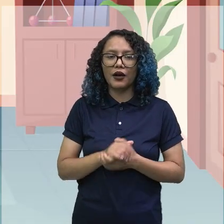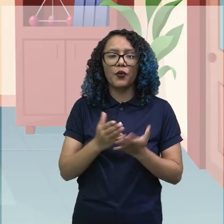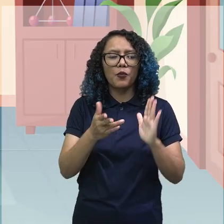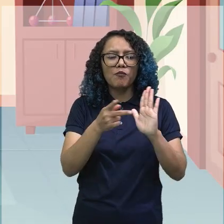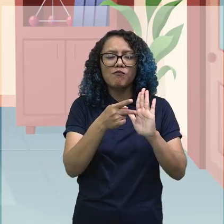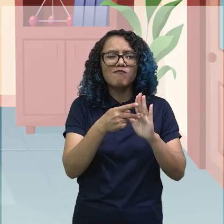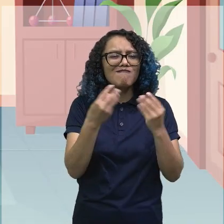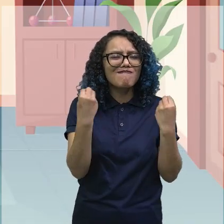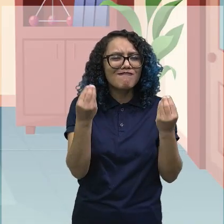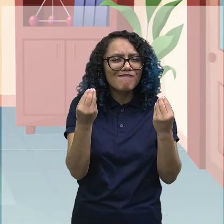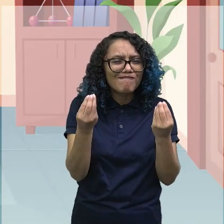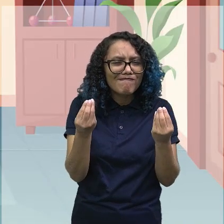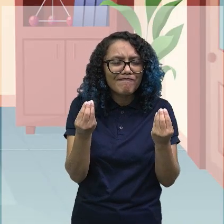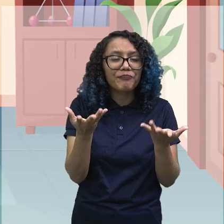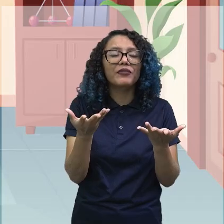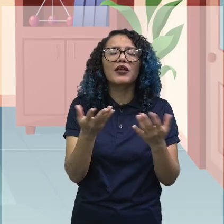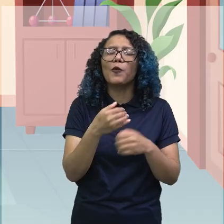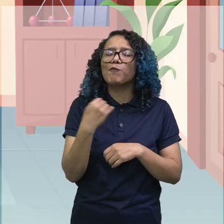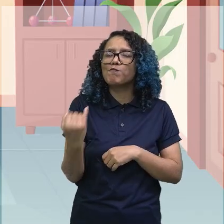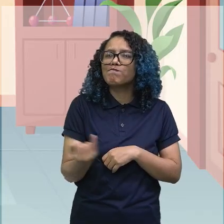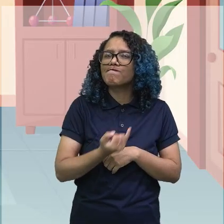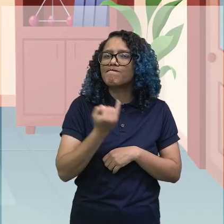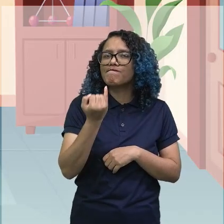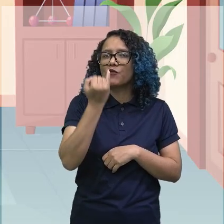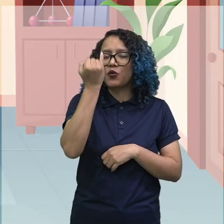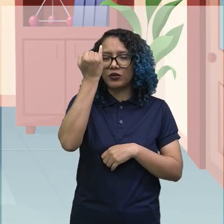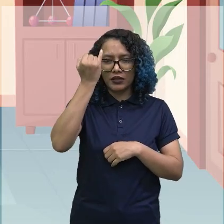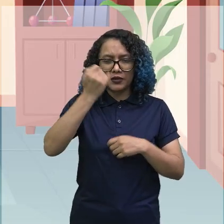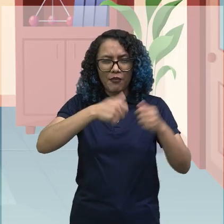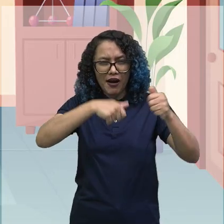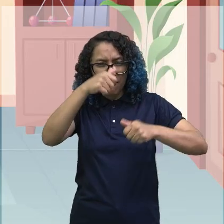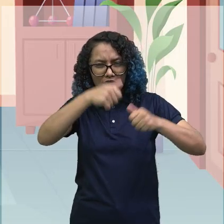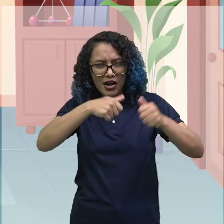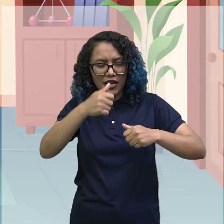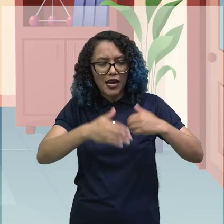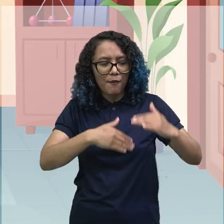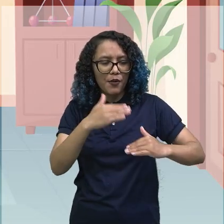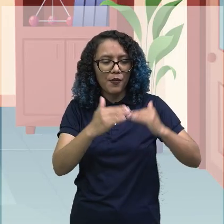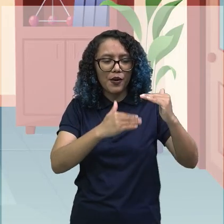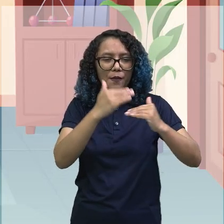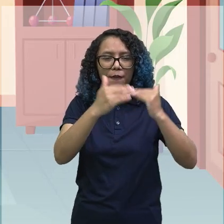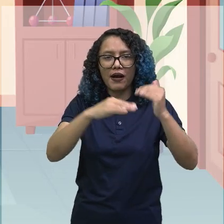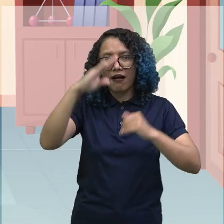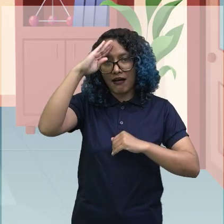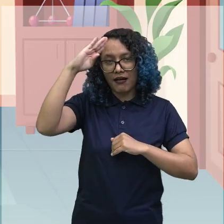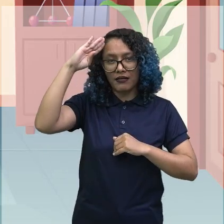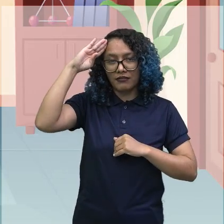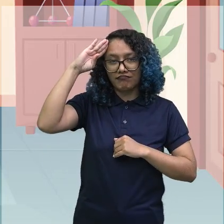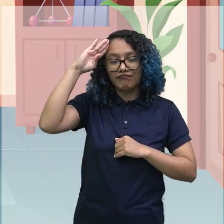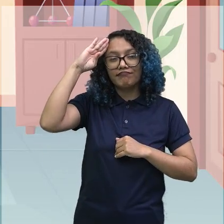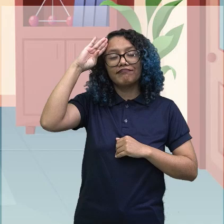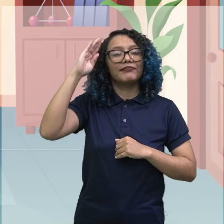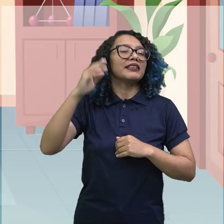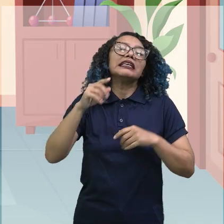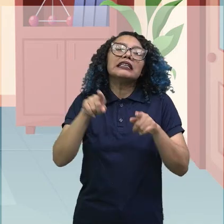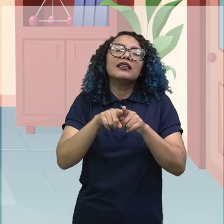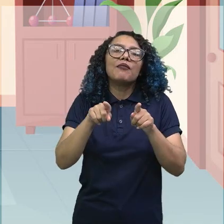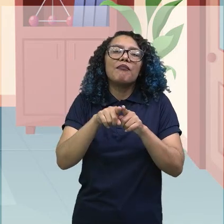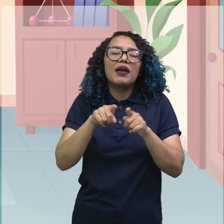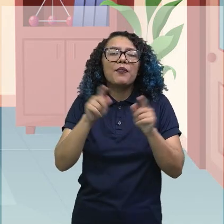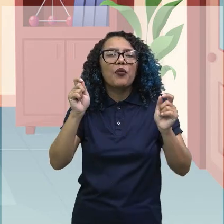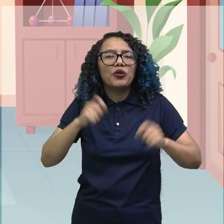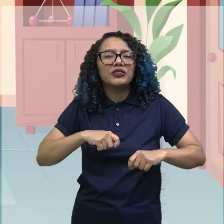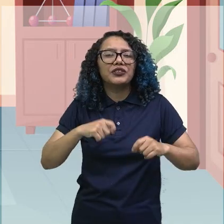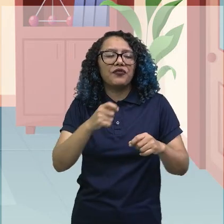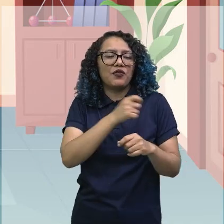portfólio escolar? É uma ferramenta essencial para avaliar o progresso acadêmico, sobretudo por permitir que o estudante se